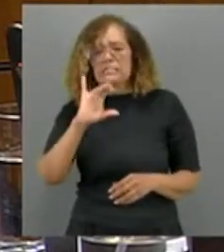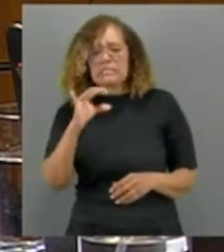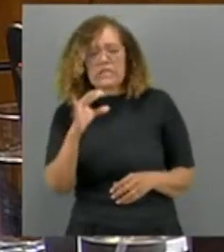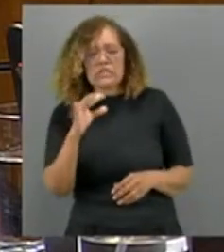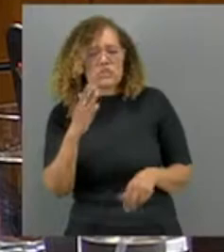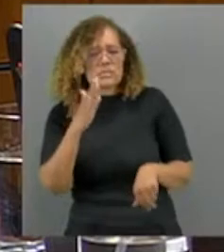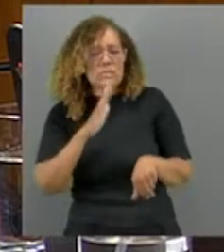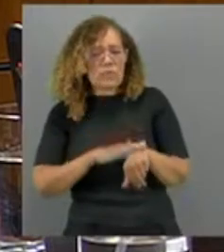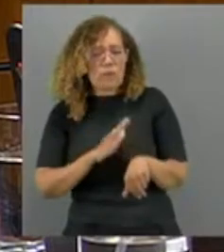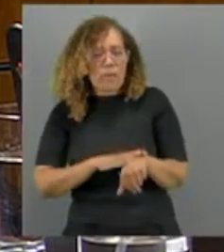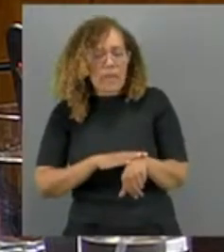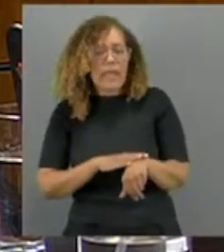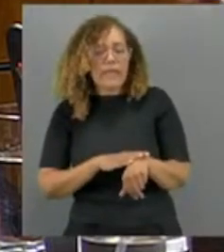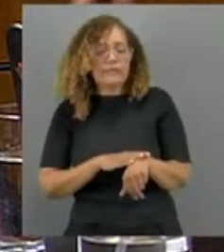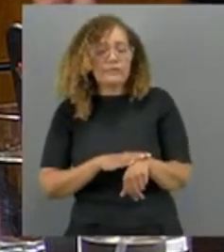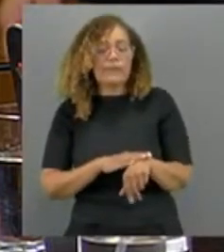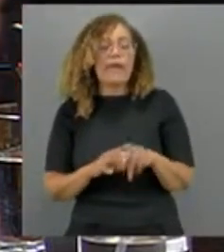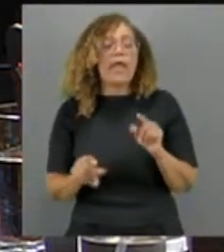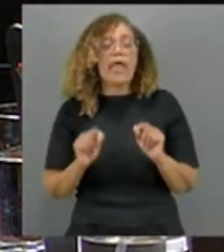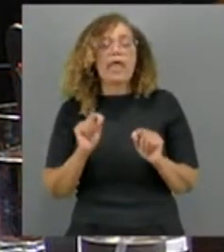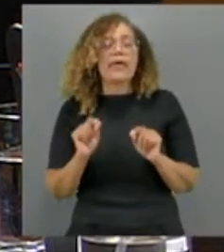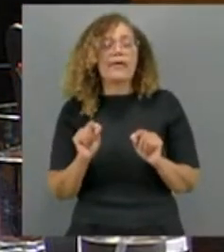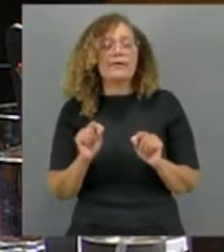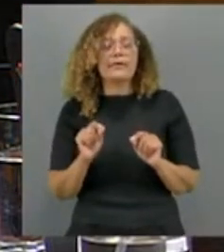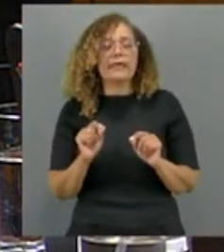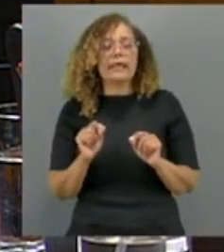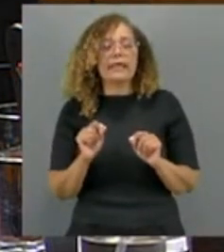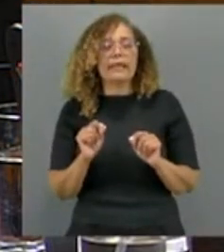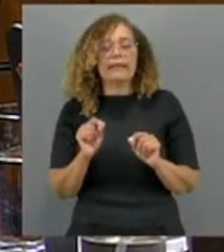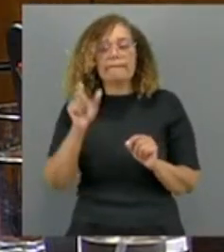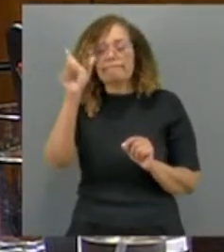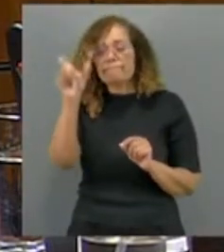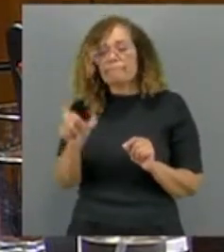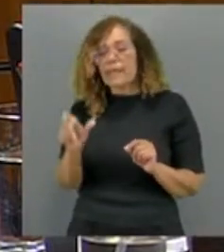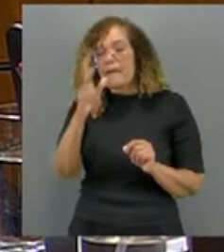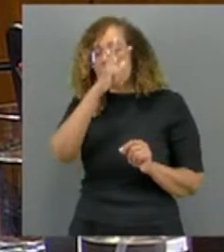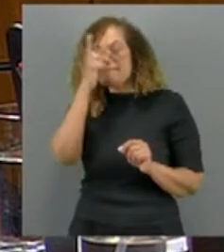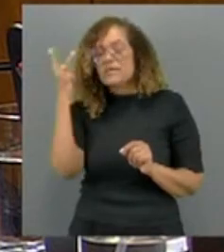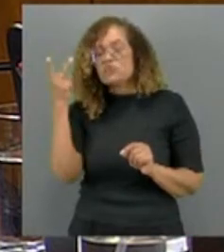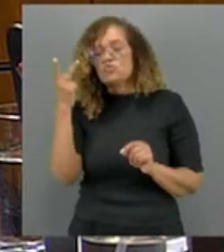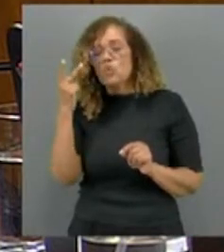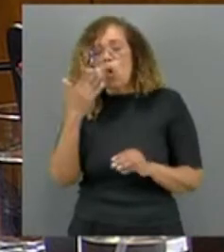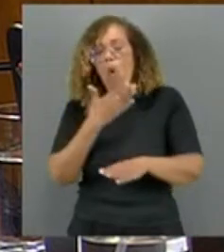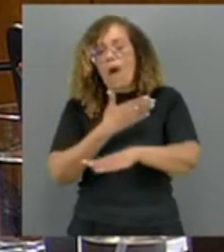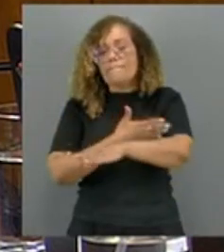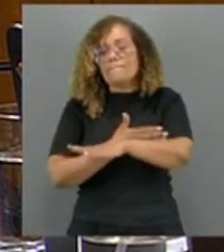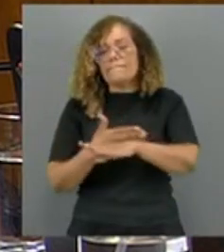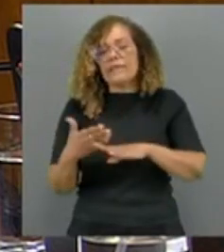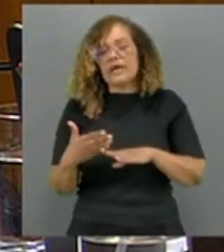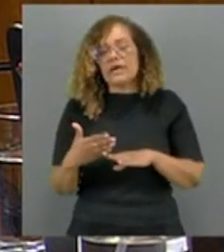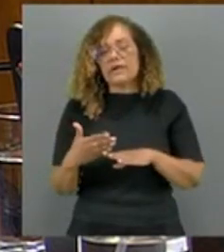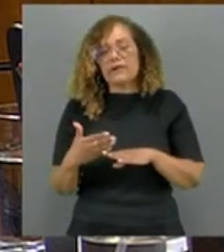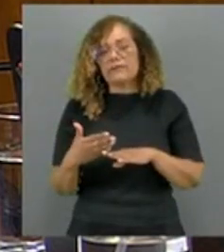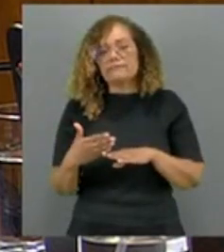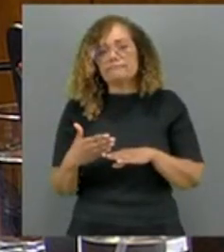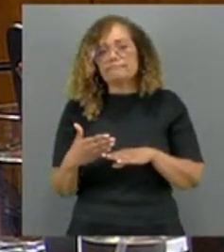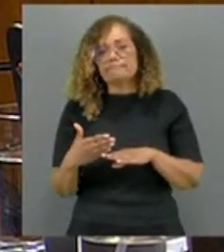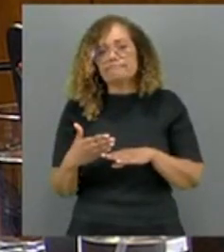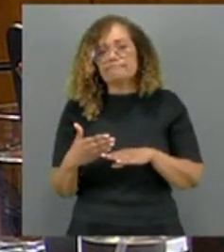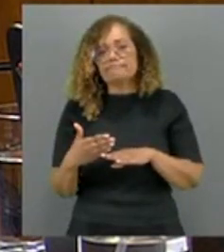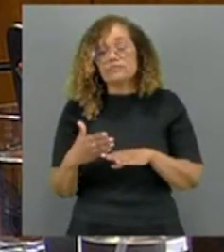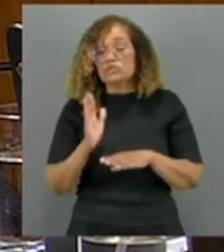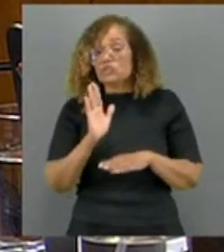época era da supremacia da raça branca sobre as demais raças que existiam na